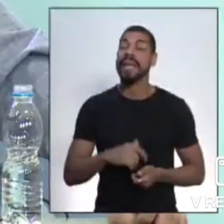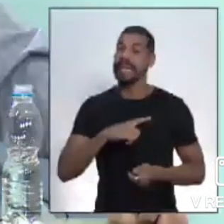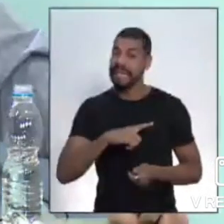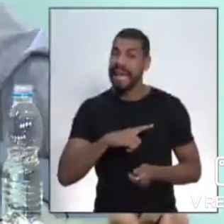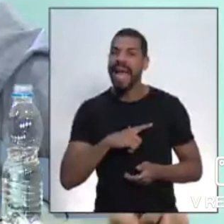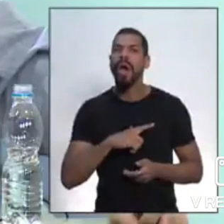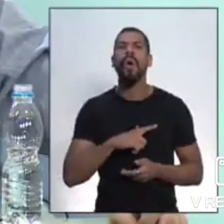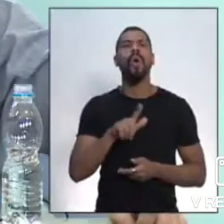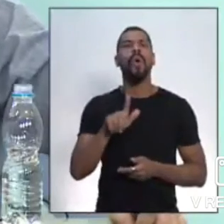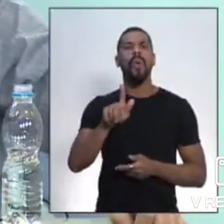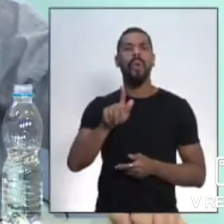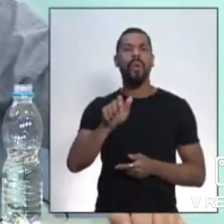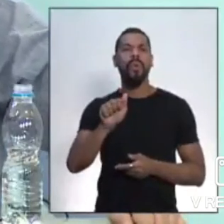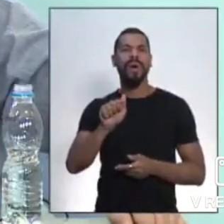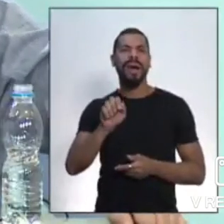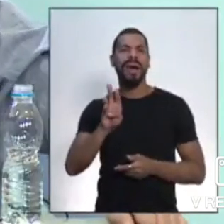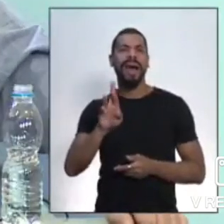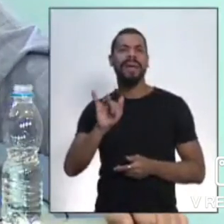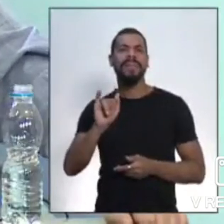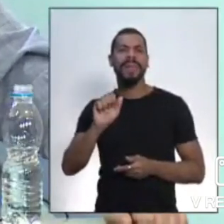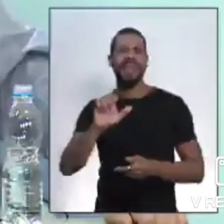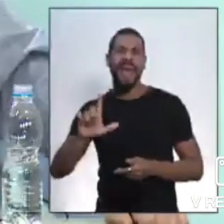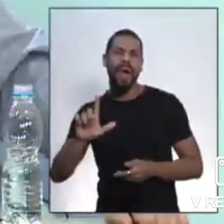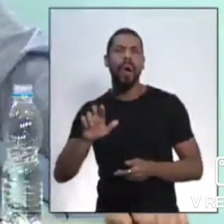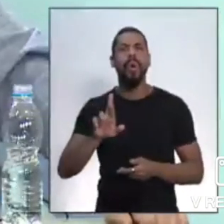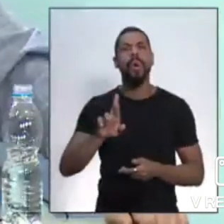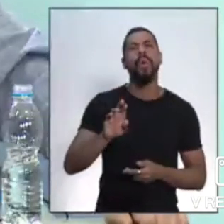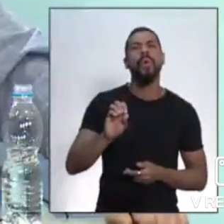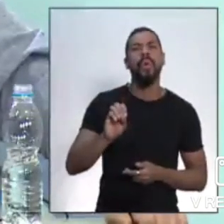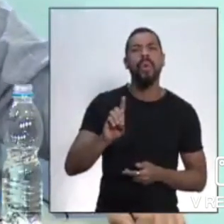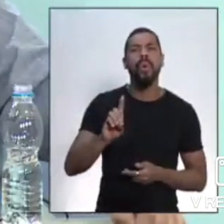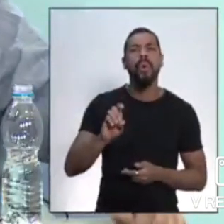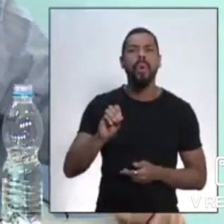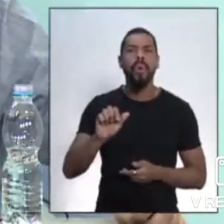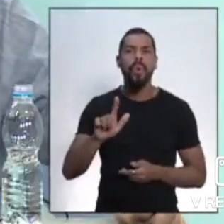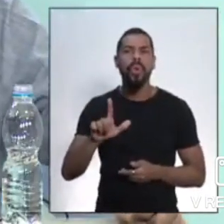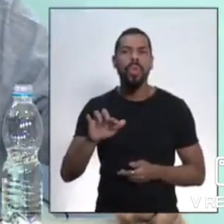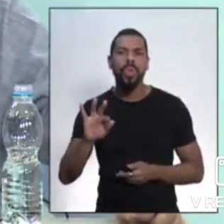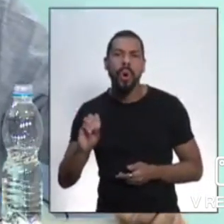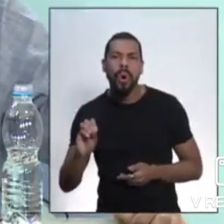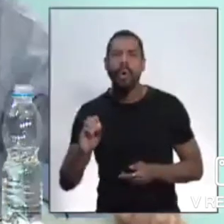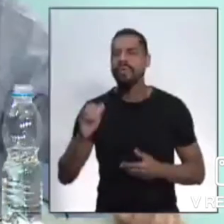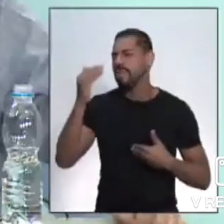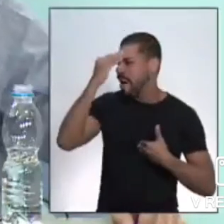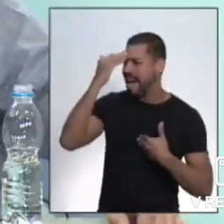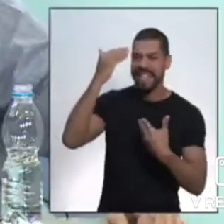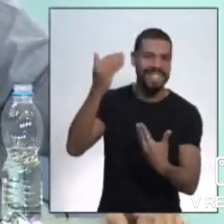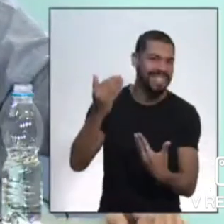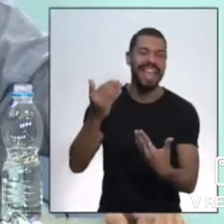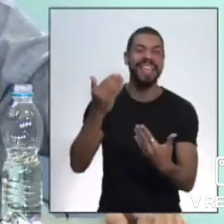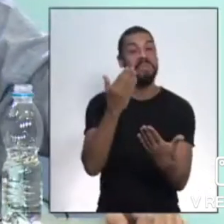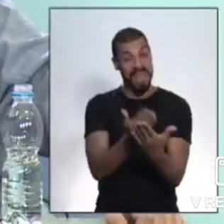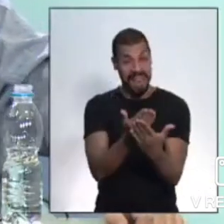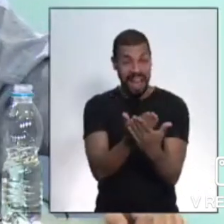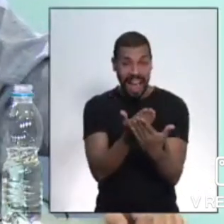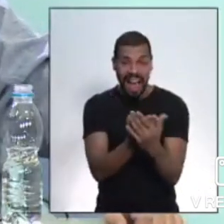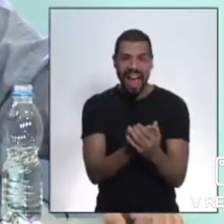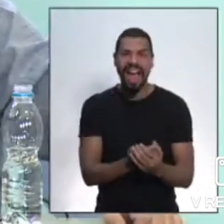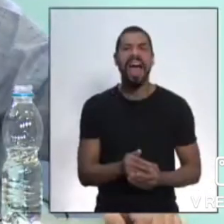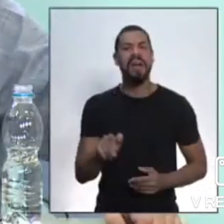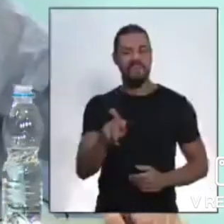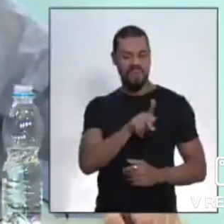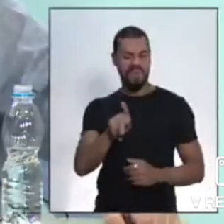o Gabriel, o Luiz, o Rodolfo, o Felipe, né, estão agradecendo aí, né, tem, olha, o